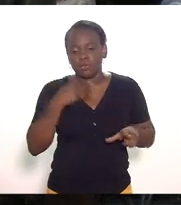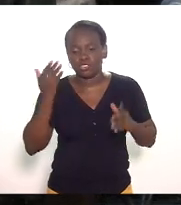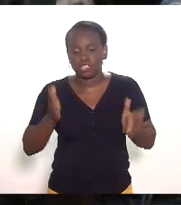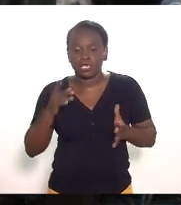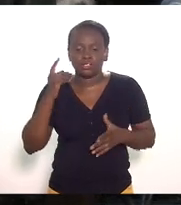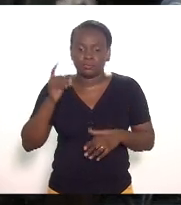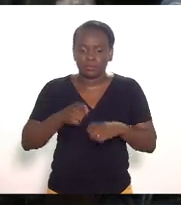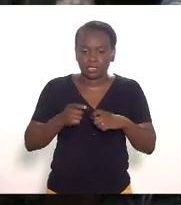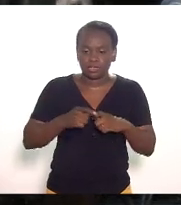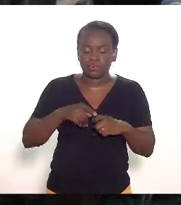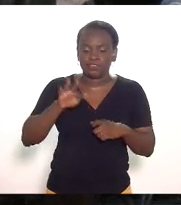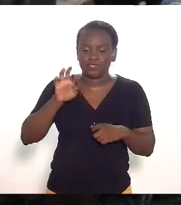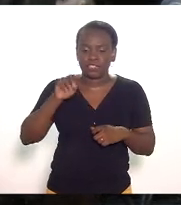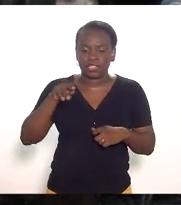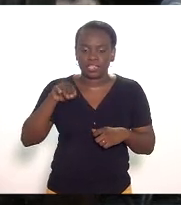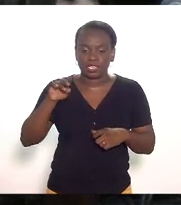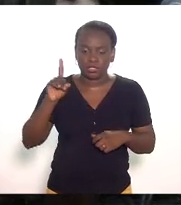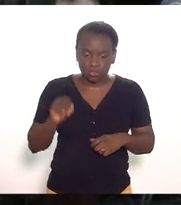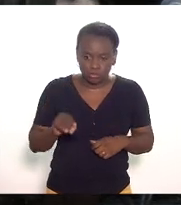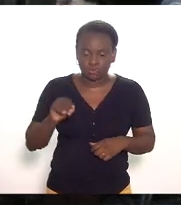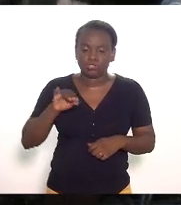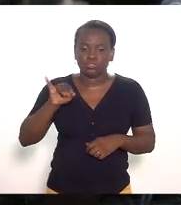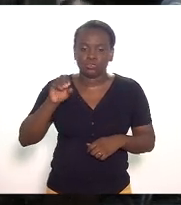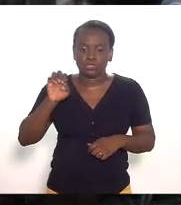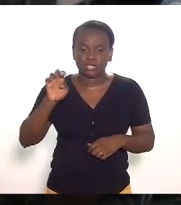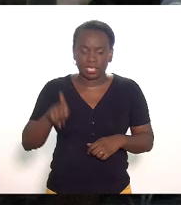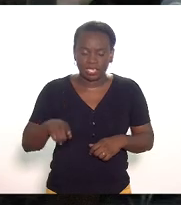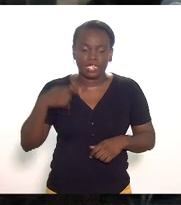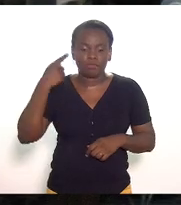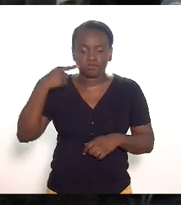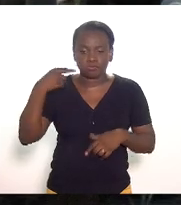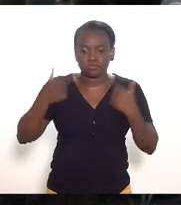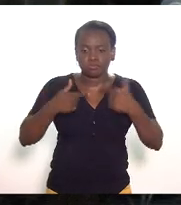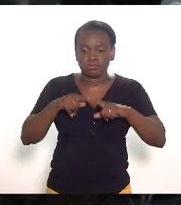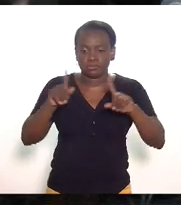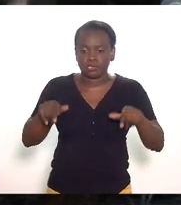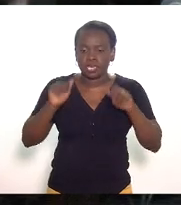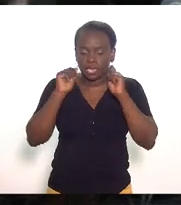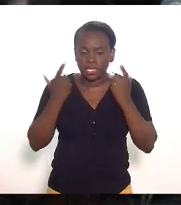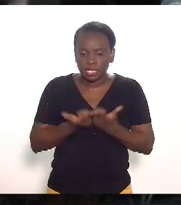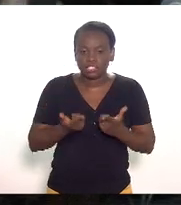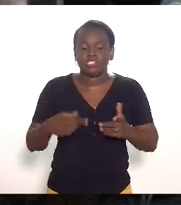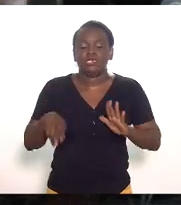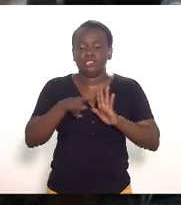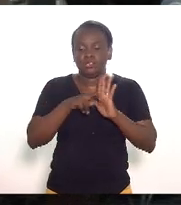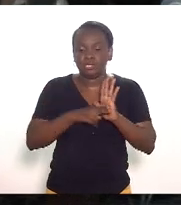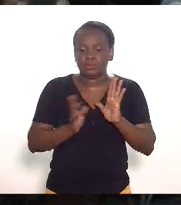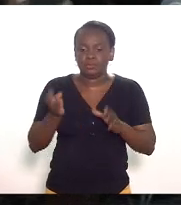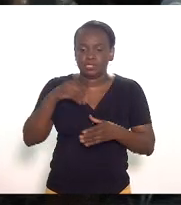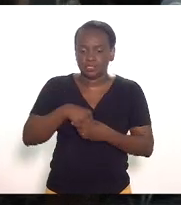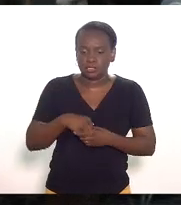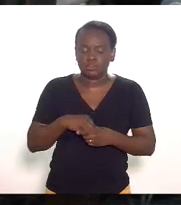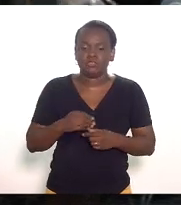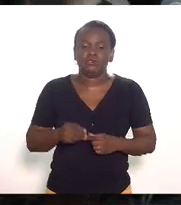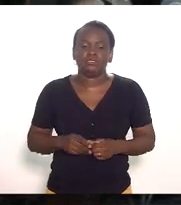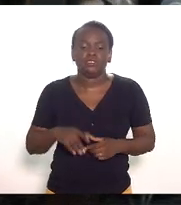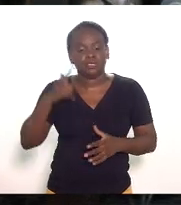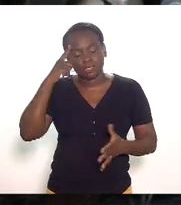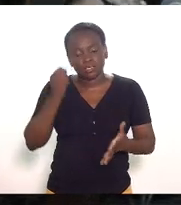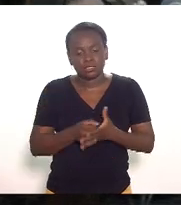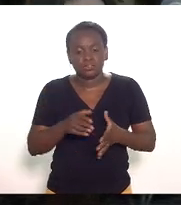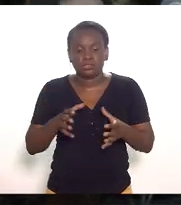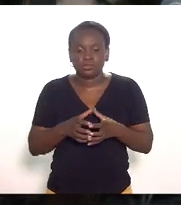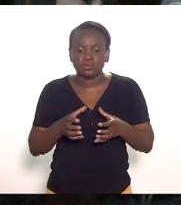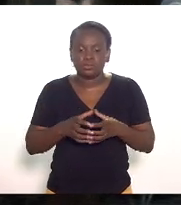José Salgado, advogado e funcionário da Alerj, pendente de pareceres das comissões de normas internas e proposições externas. Para emitir